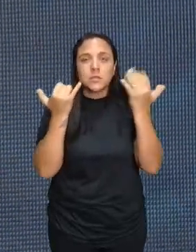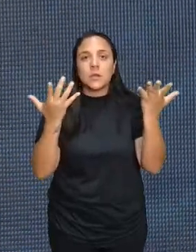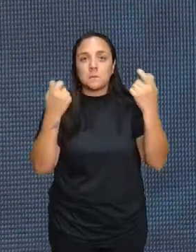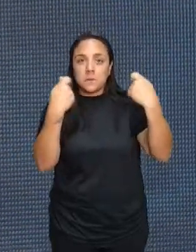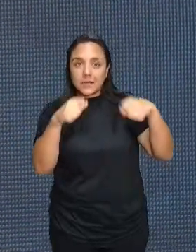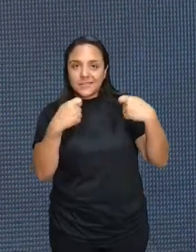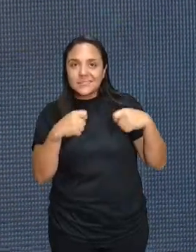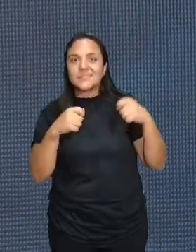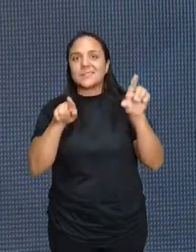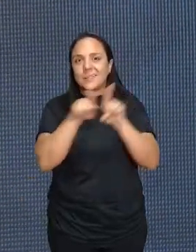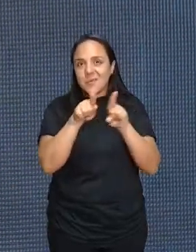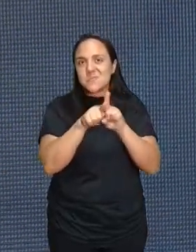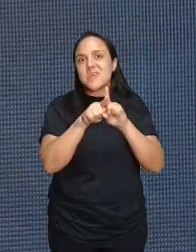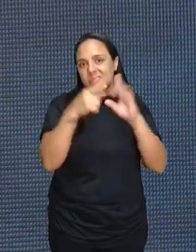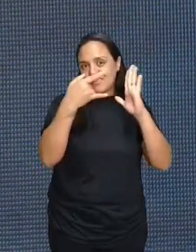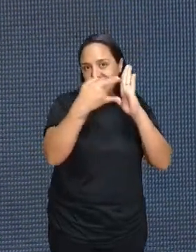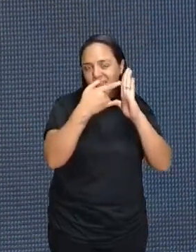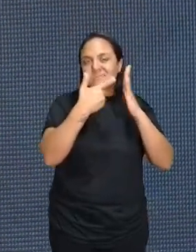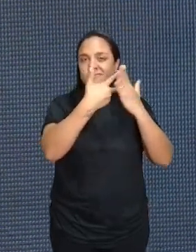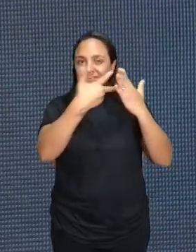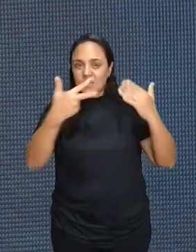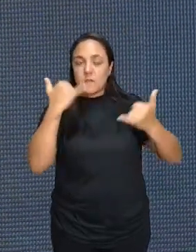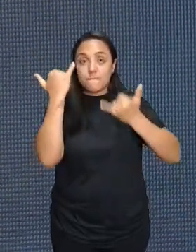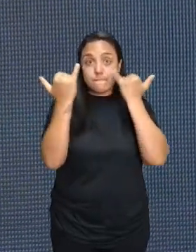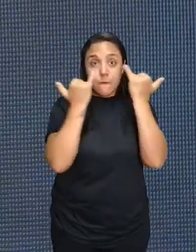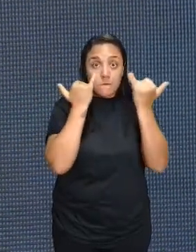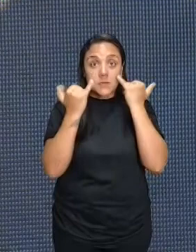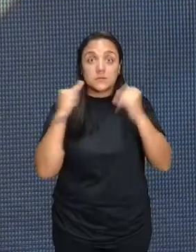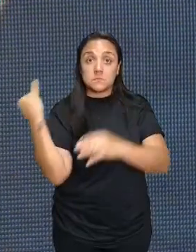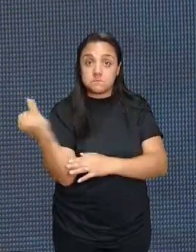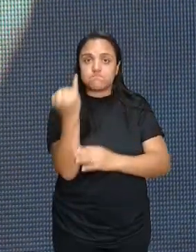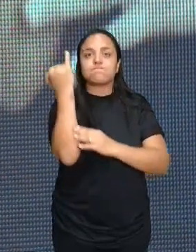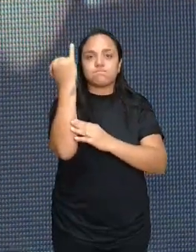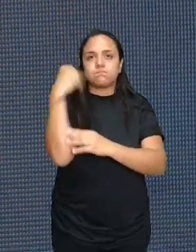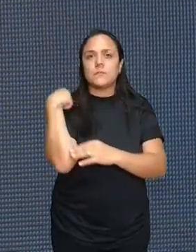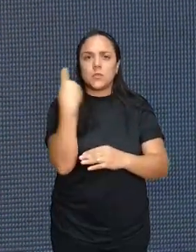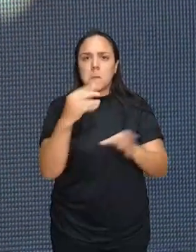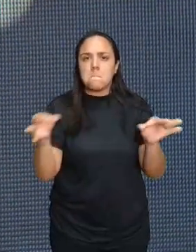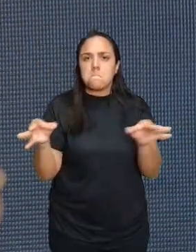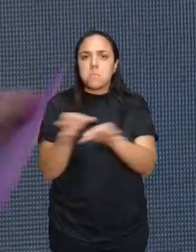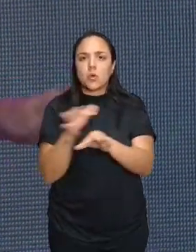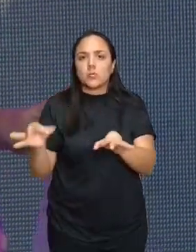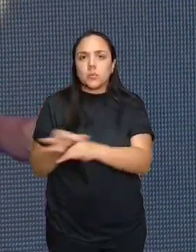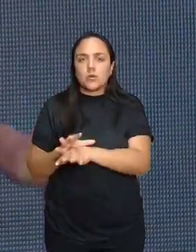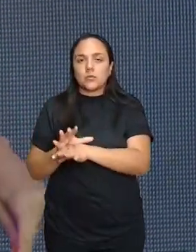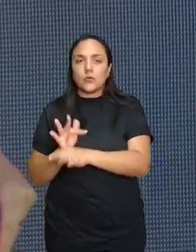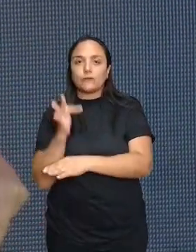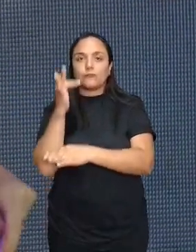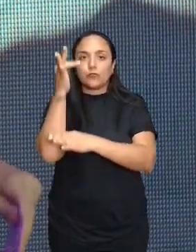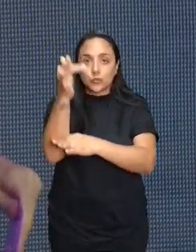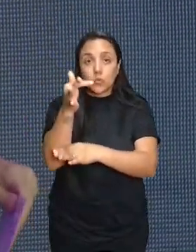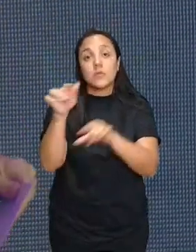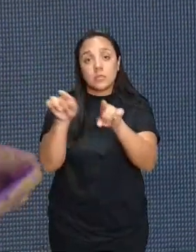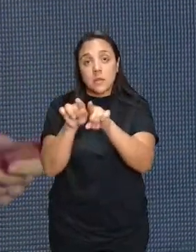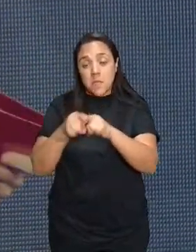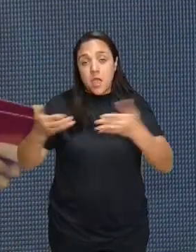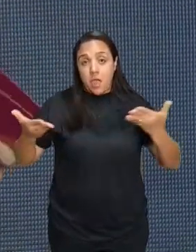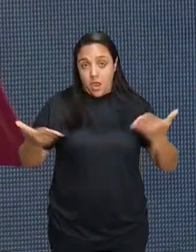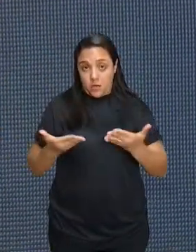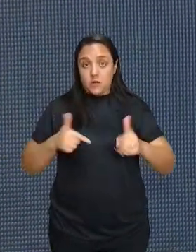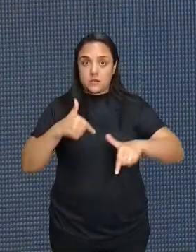dados também está entre as habilidades mais importantes para quem quer estar preparado para o futuro e para o presente, né, do